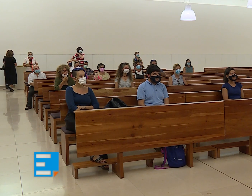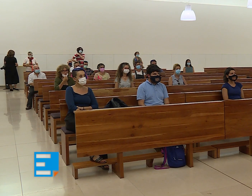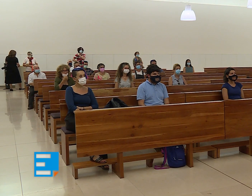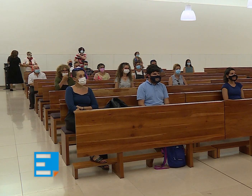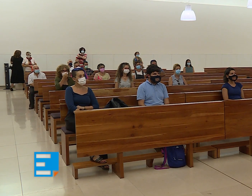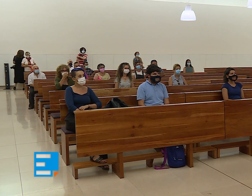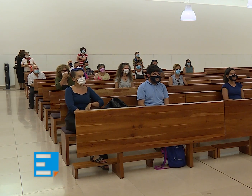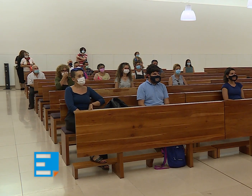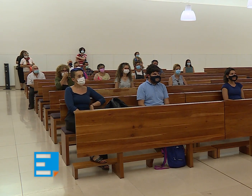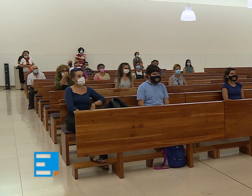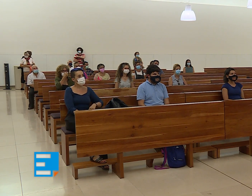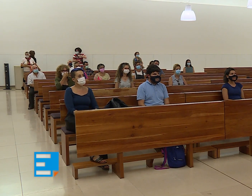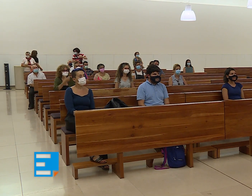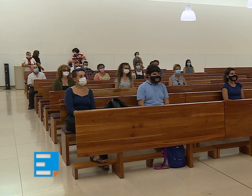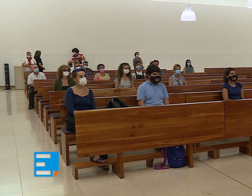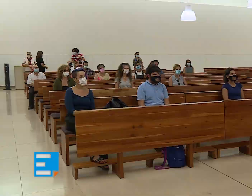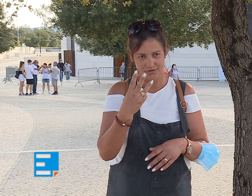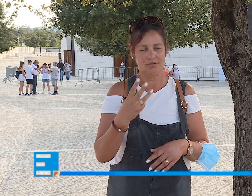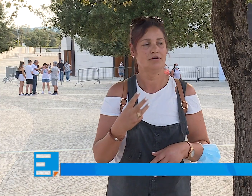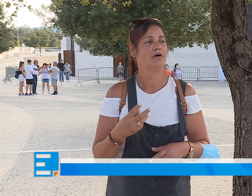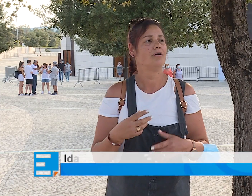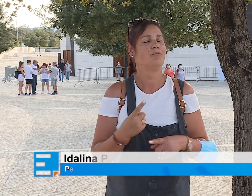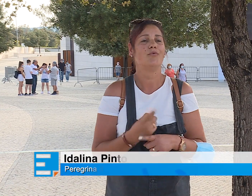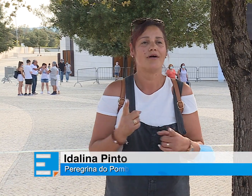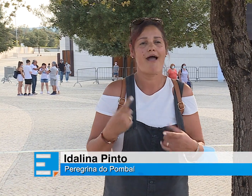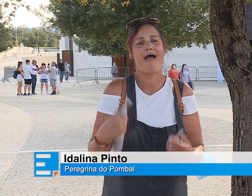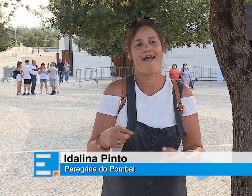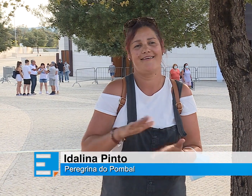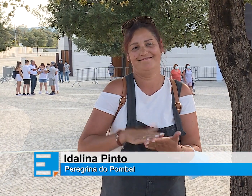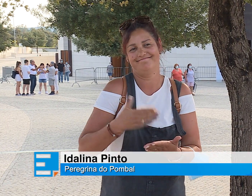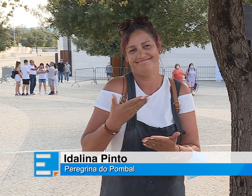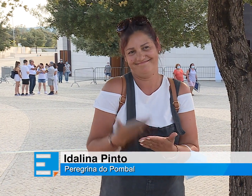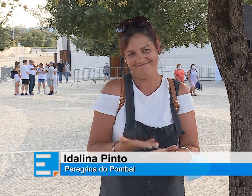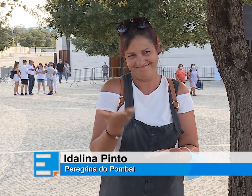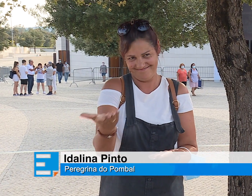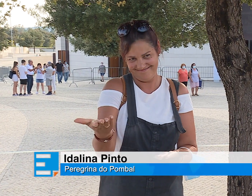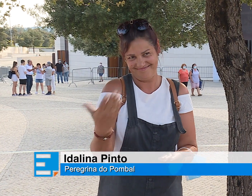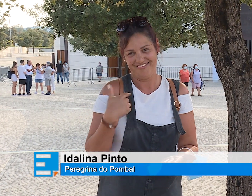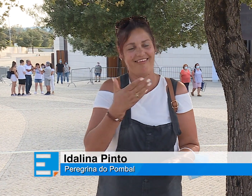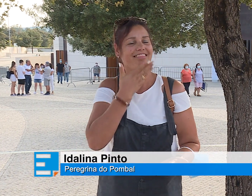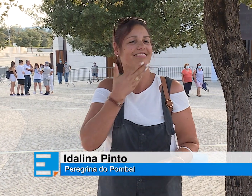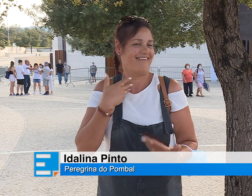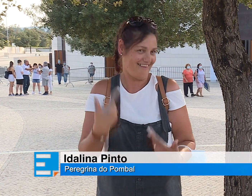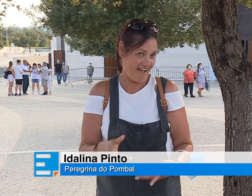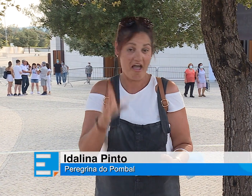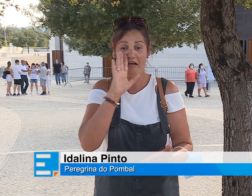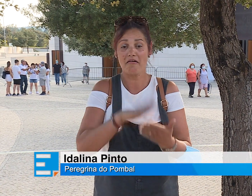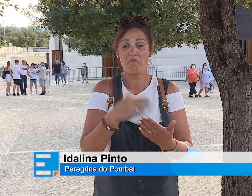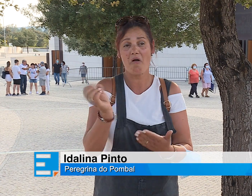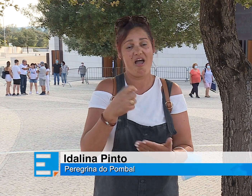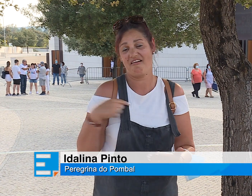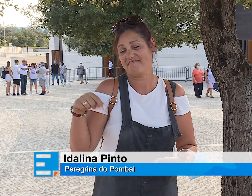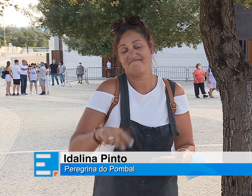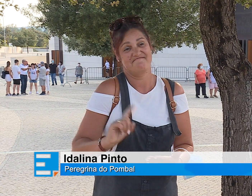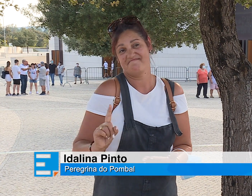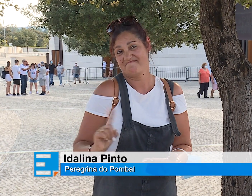todos participam ativamente. Eu habitualmente venho à missa das 3, aos domingos, porque tenho intérprete de língua gestual e, claro,